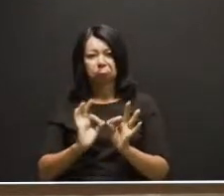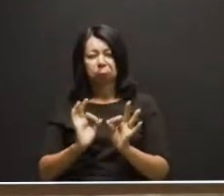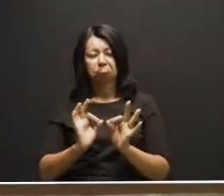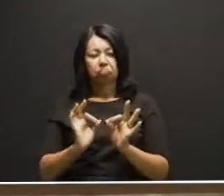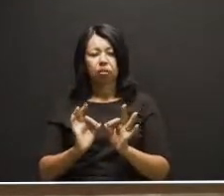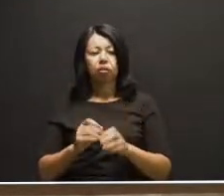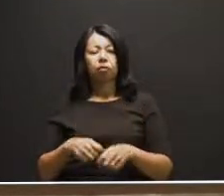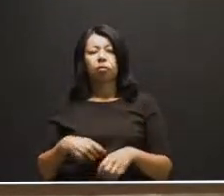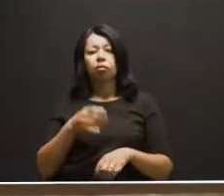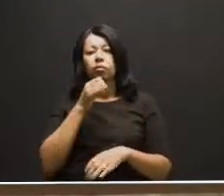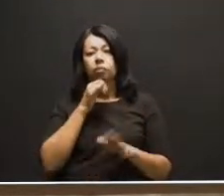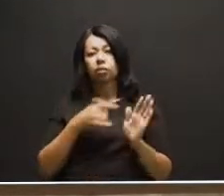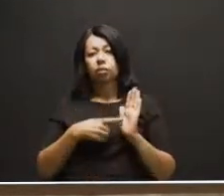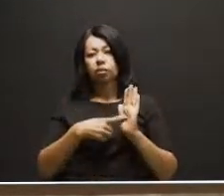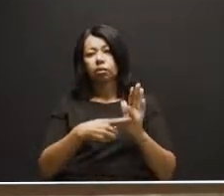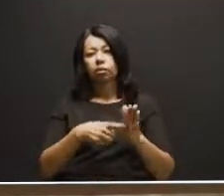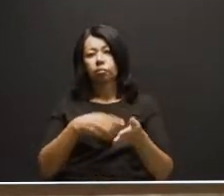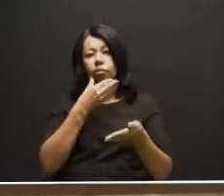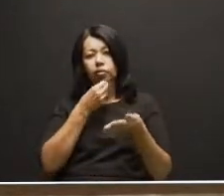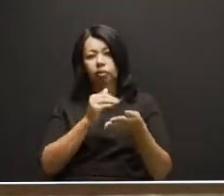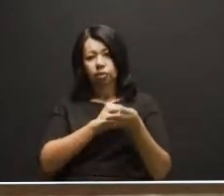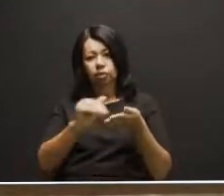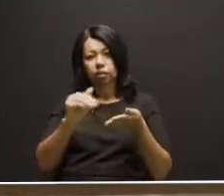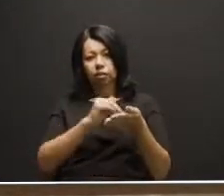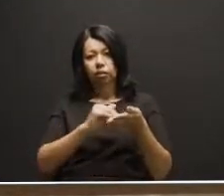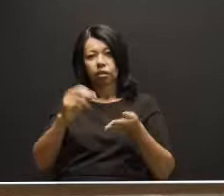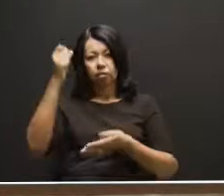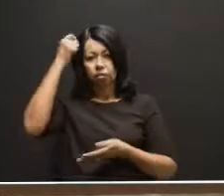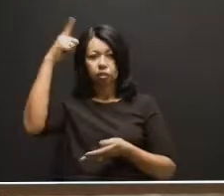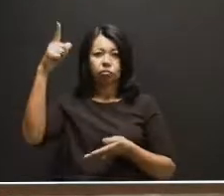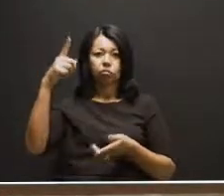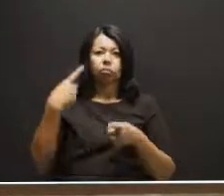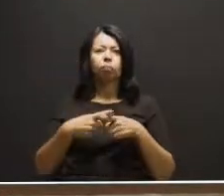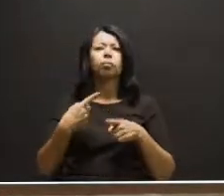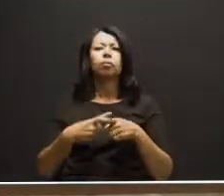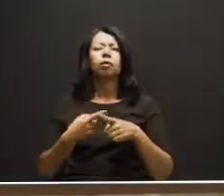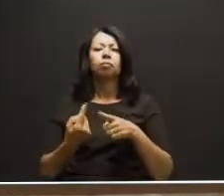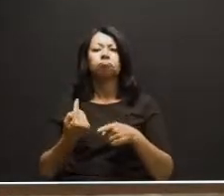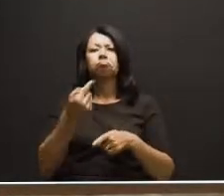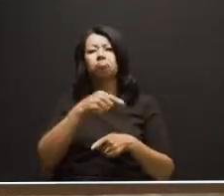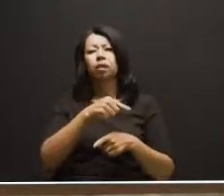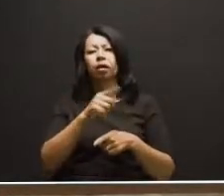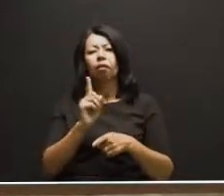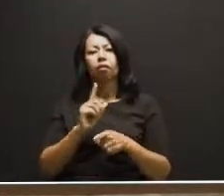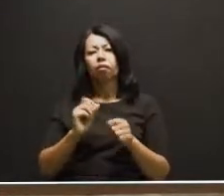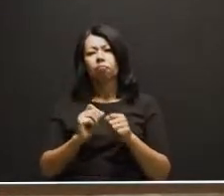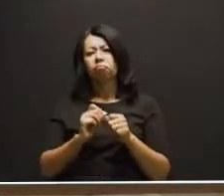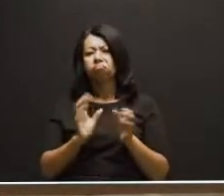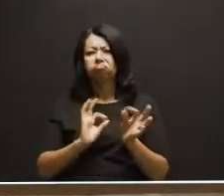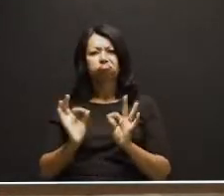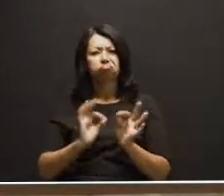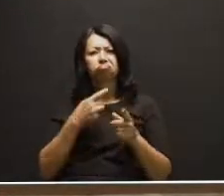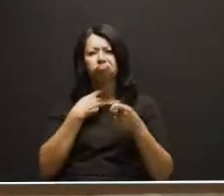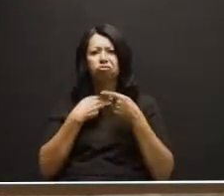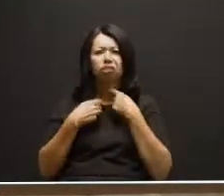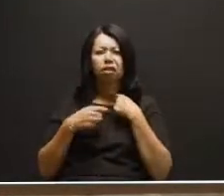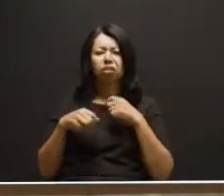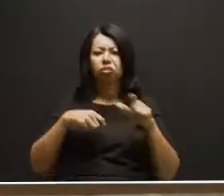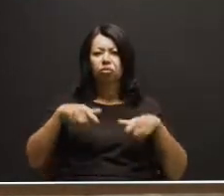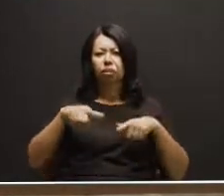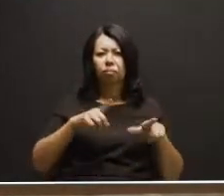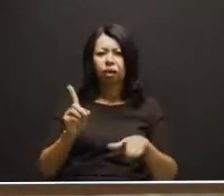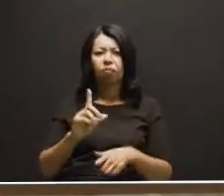exemplo a secretária de cultura porque está lá ainda não têm uma dedicação exclusiva com a pasta não tem